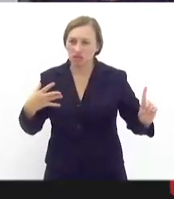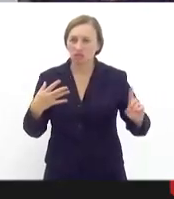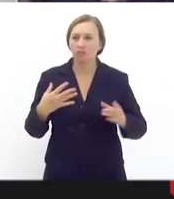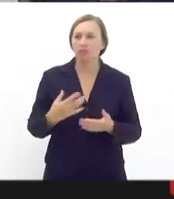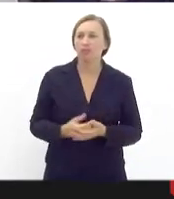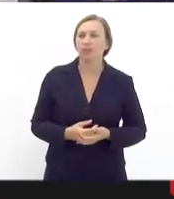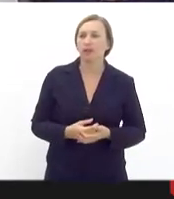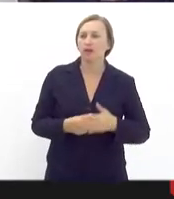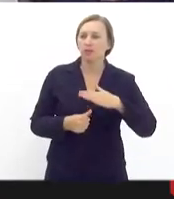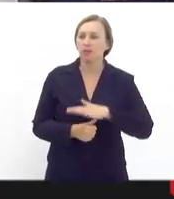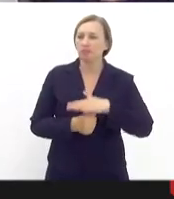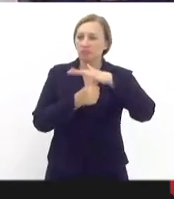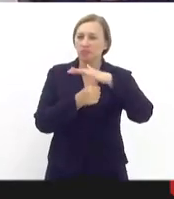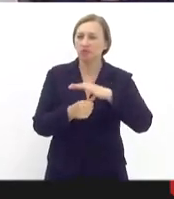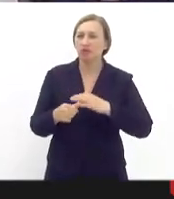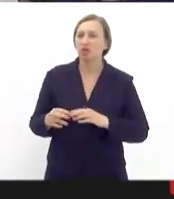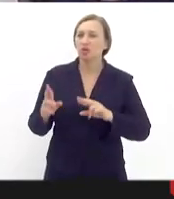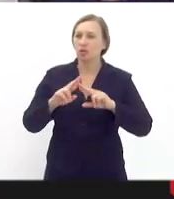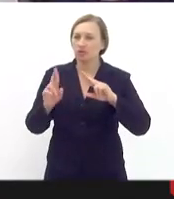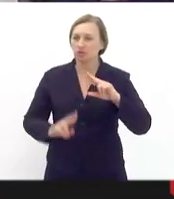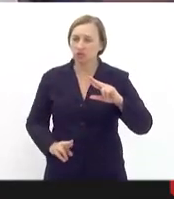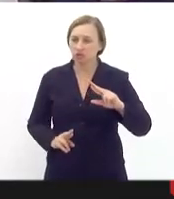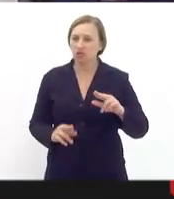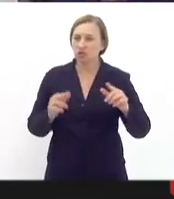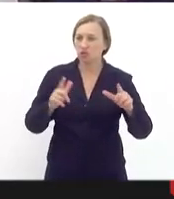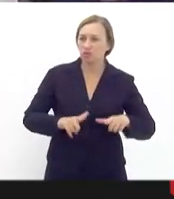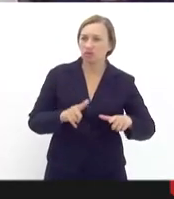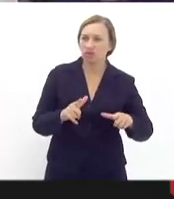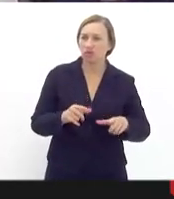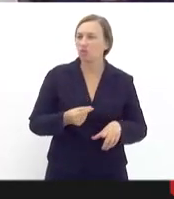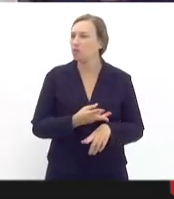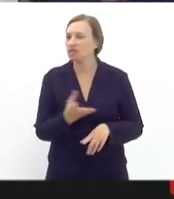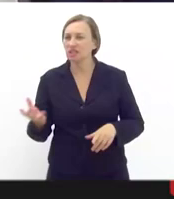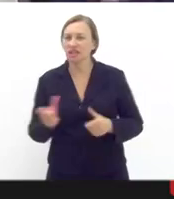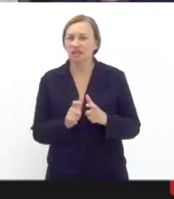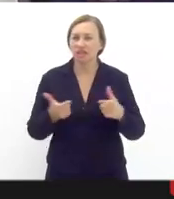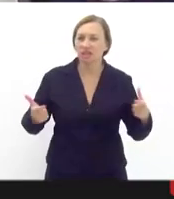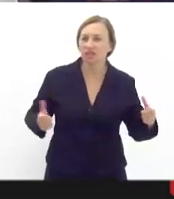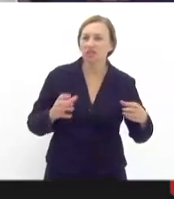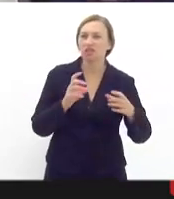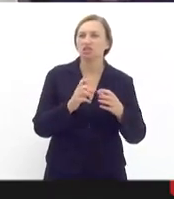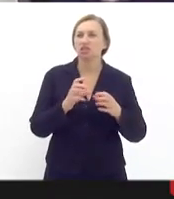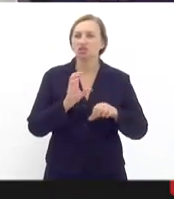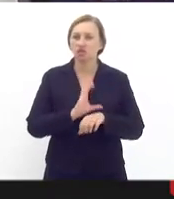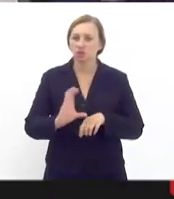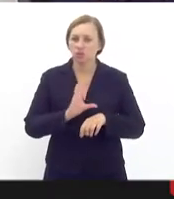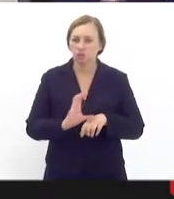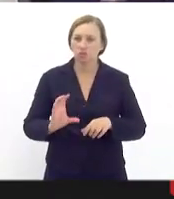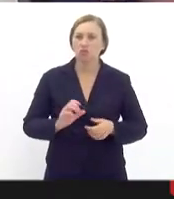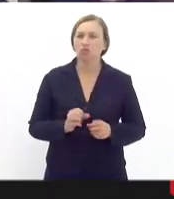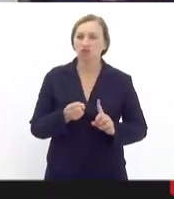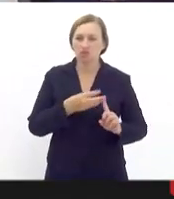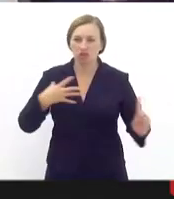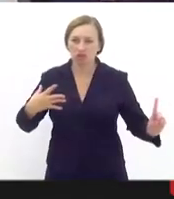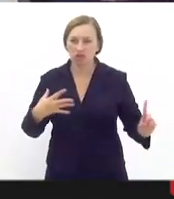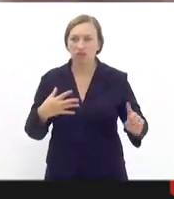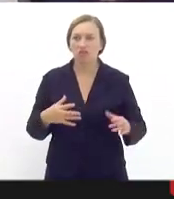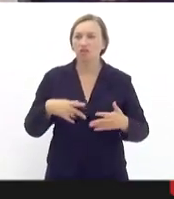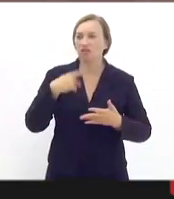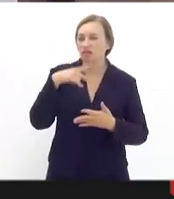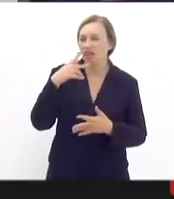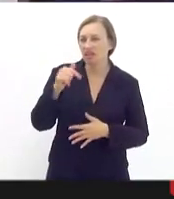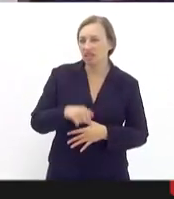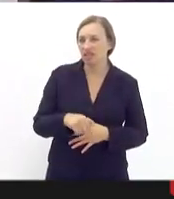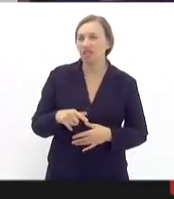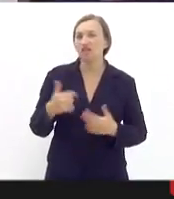na Pró-Reitoria de Extensão da UFRJ, onde a gente tem uma quantidade muito grande de cursos extensionistas, né? Então, eu acho que foi falado aqui